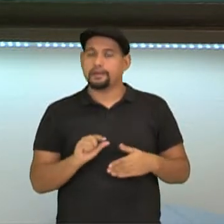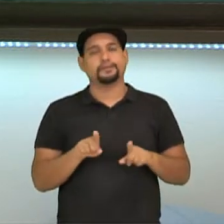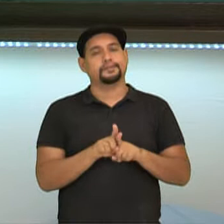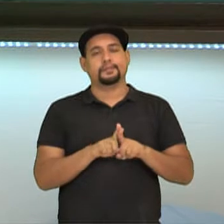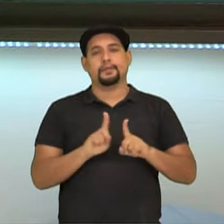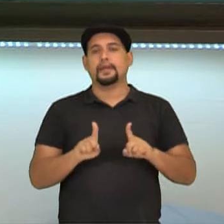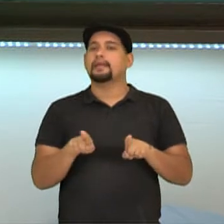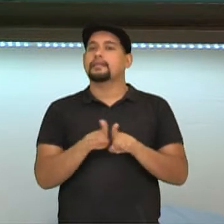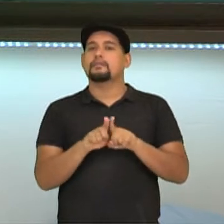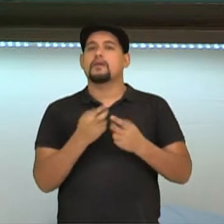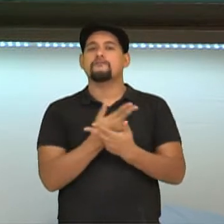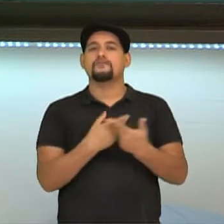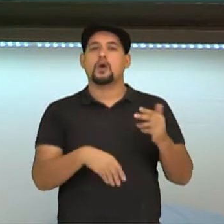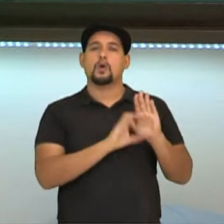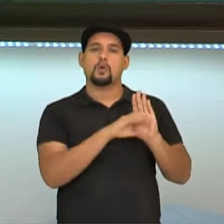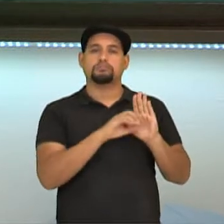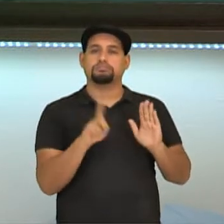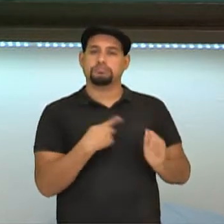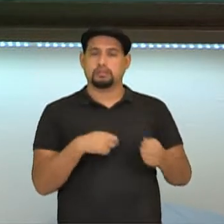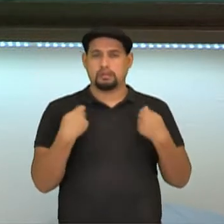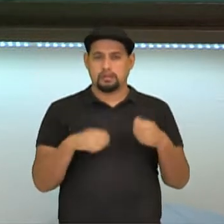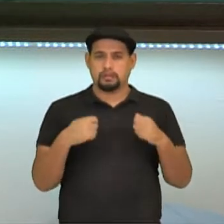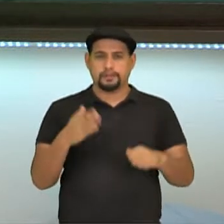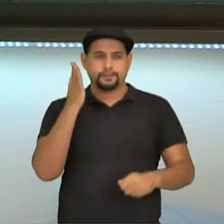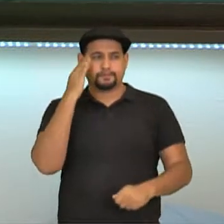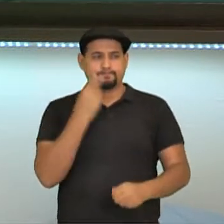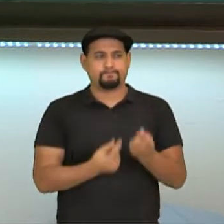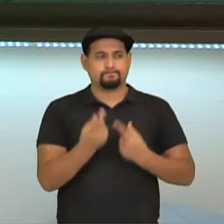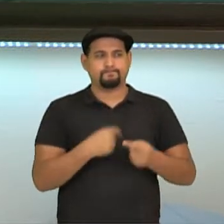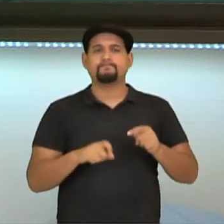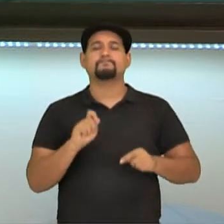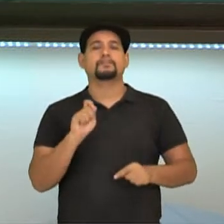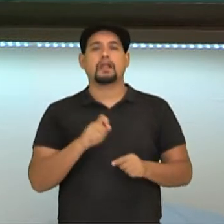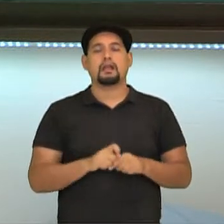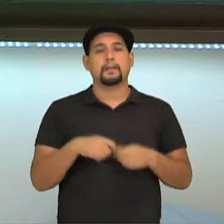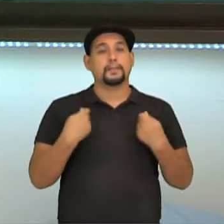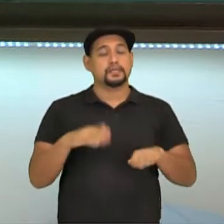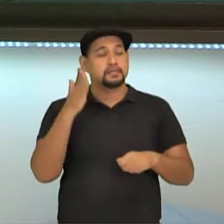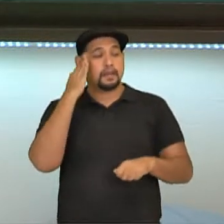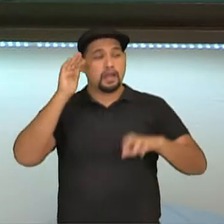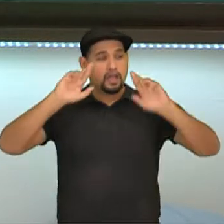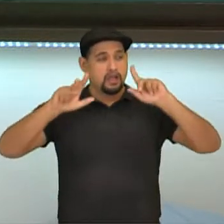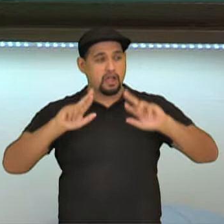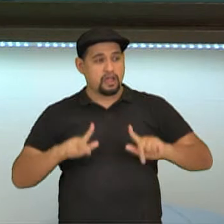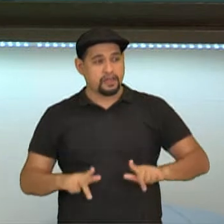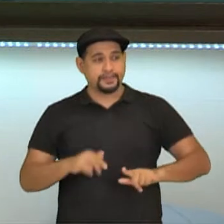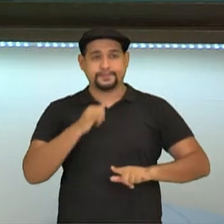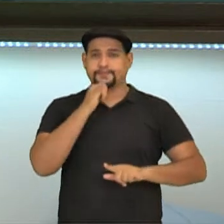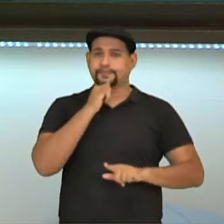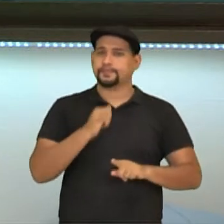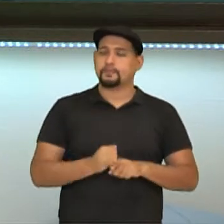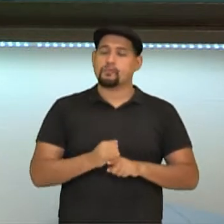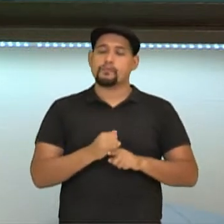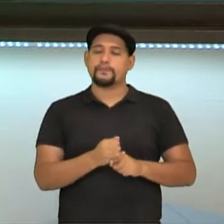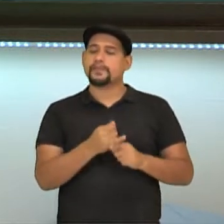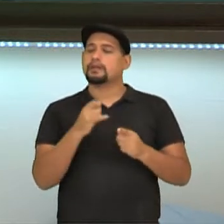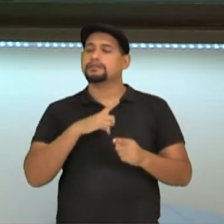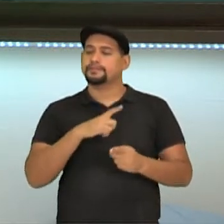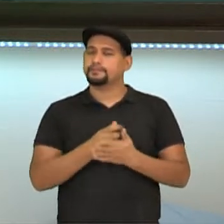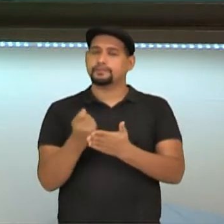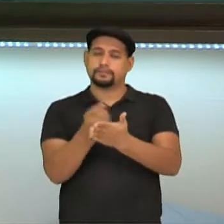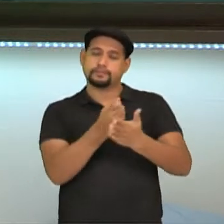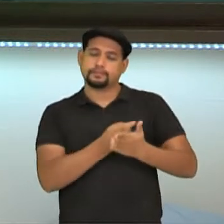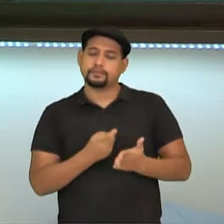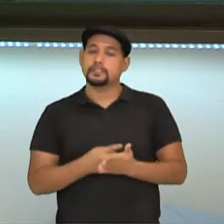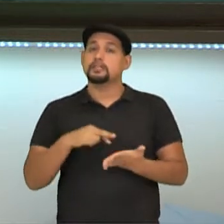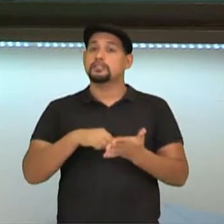dentro dos conceitos aí que a gente precisa saber do orçamento, é saber que a diferença entre as receitas e as despesas vai